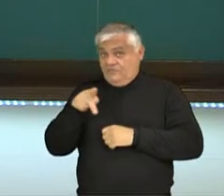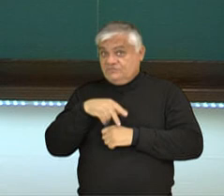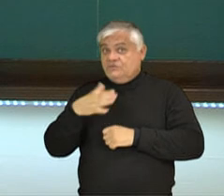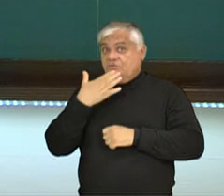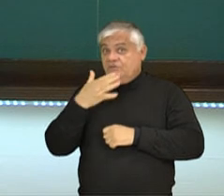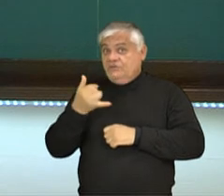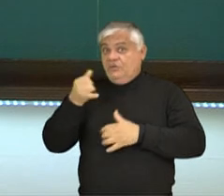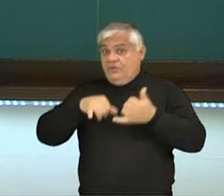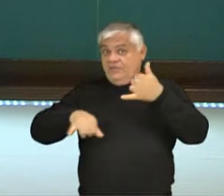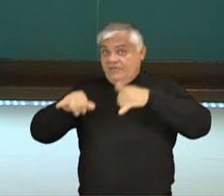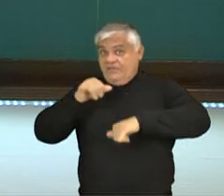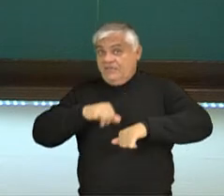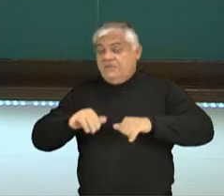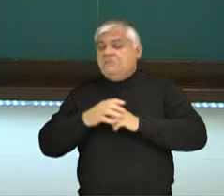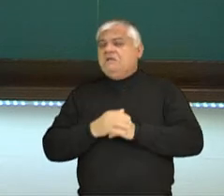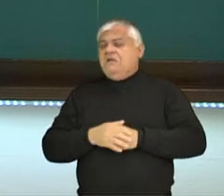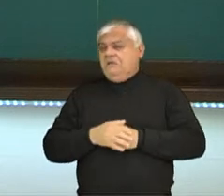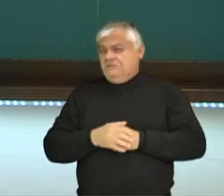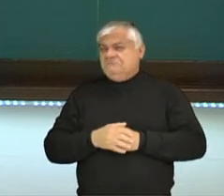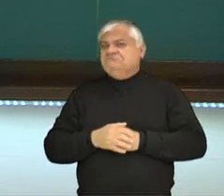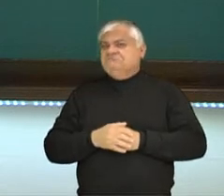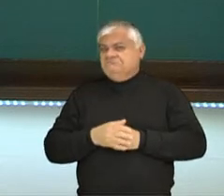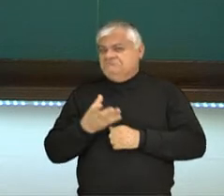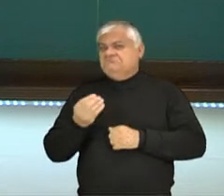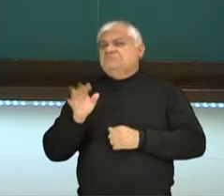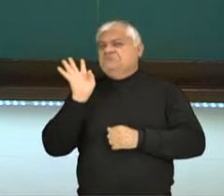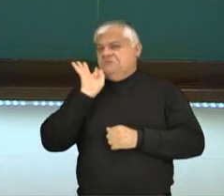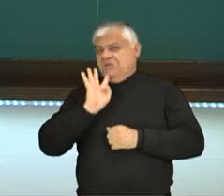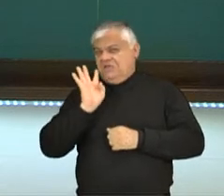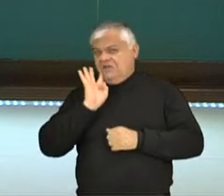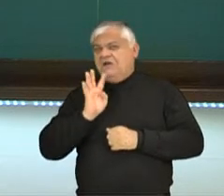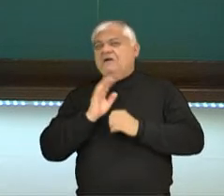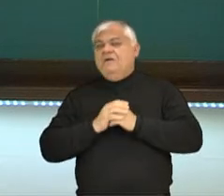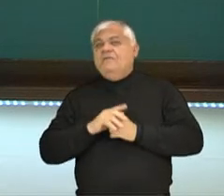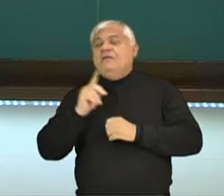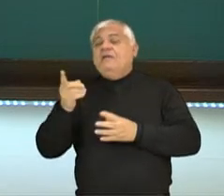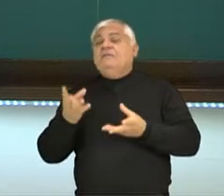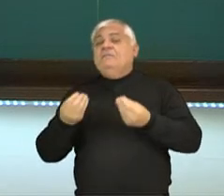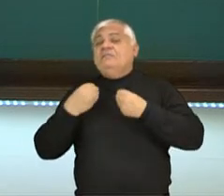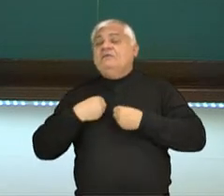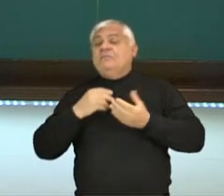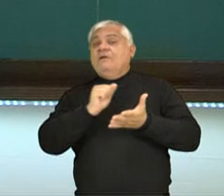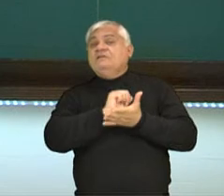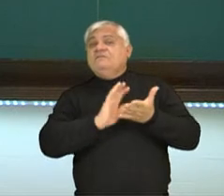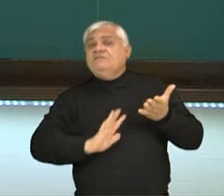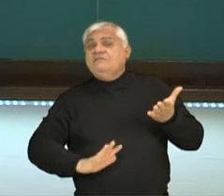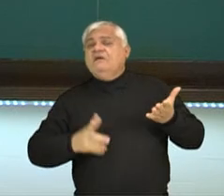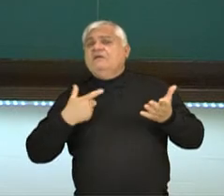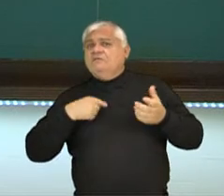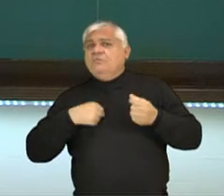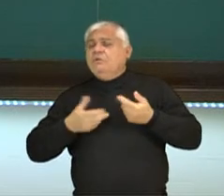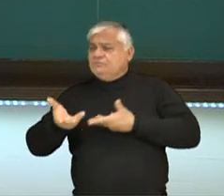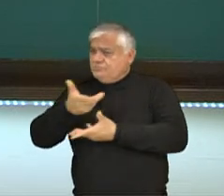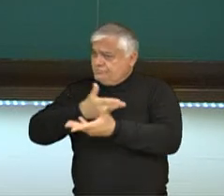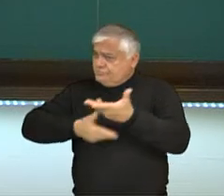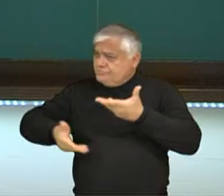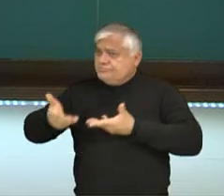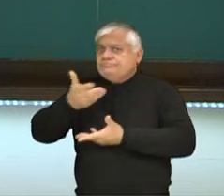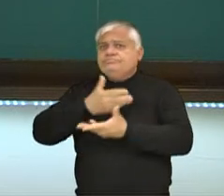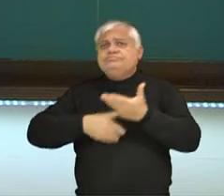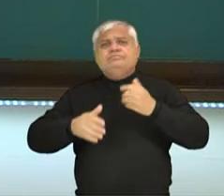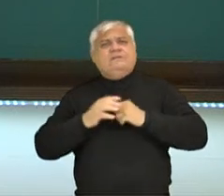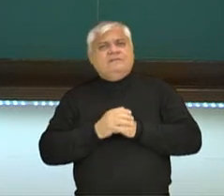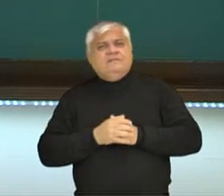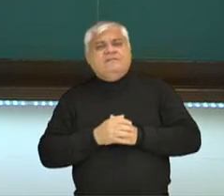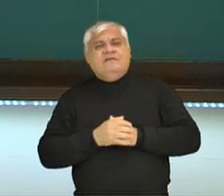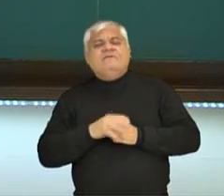química orgânica é um cara muito, muito bacana. Ele me deu uma atividade e eu posso compartilhar contigo, que